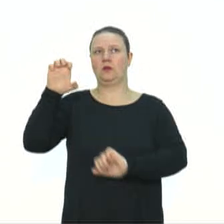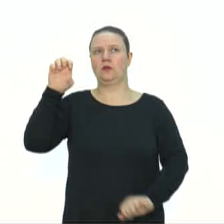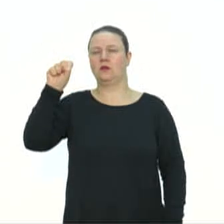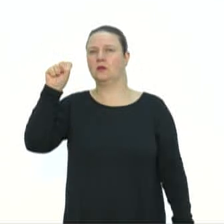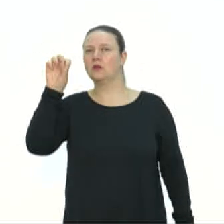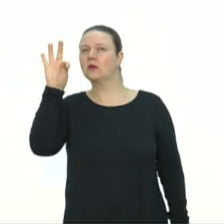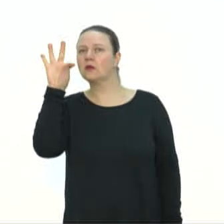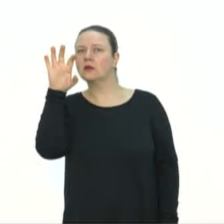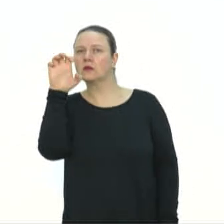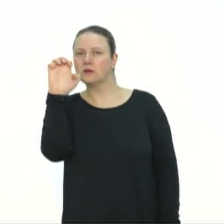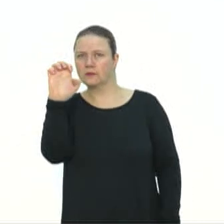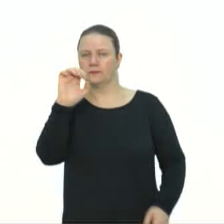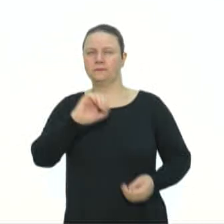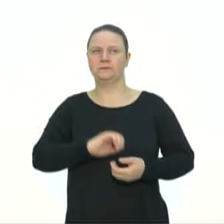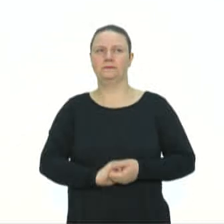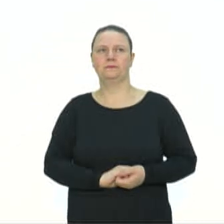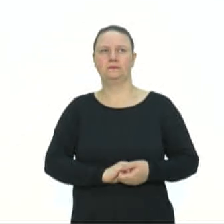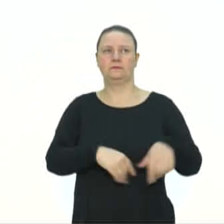este.